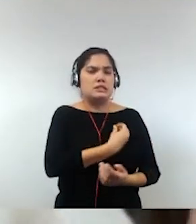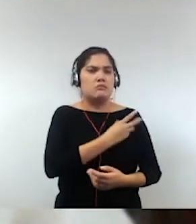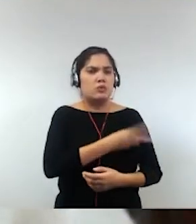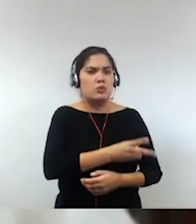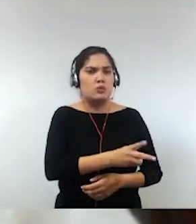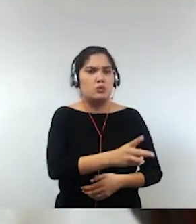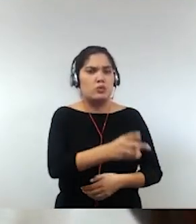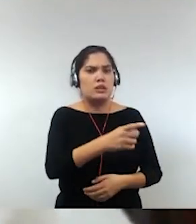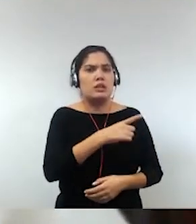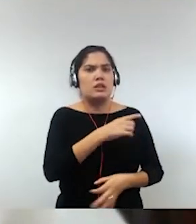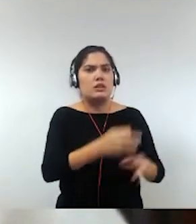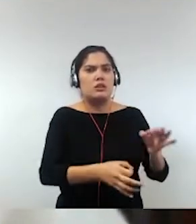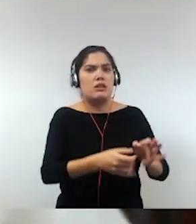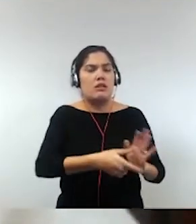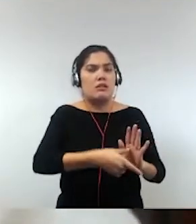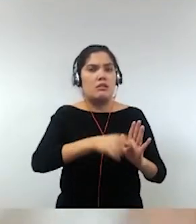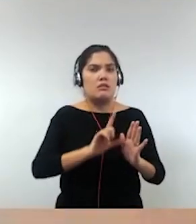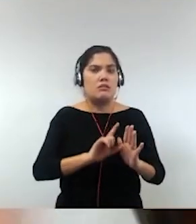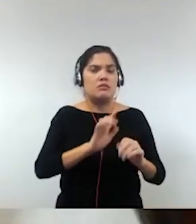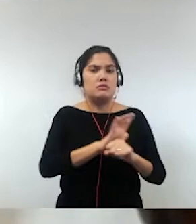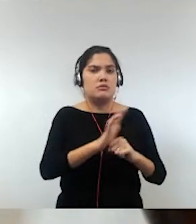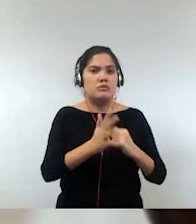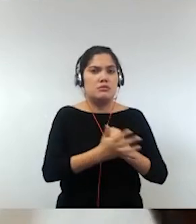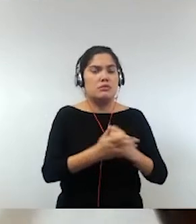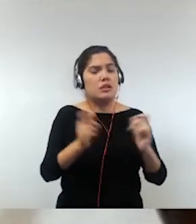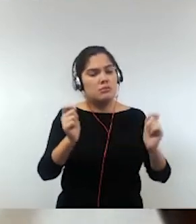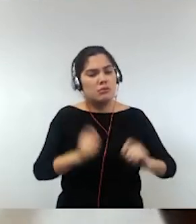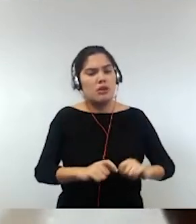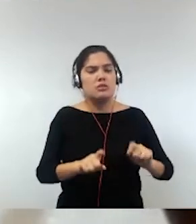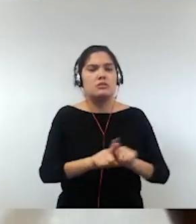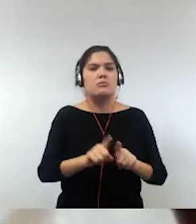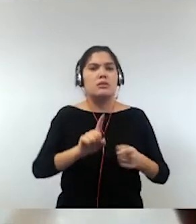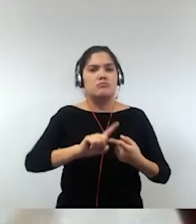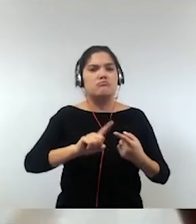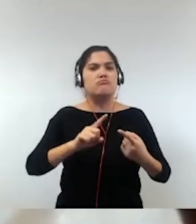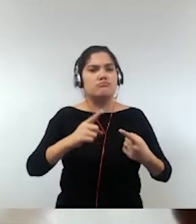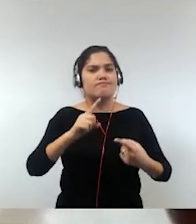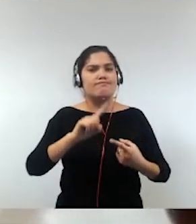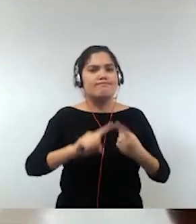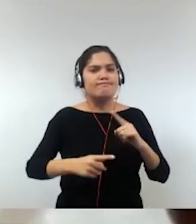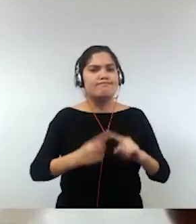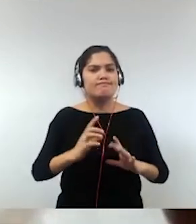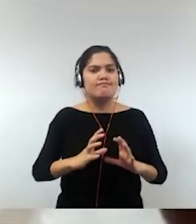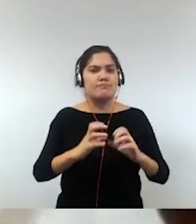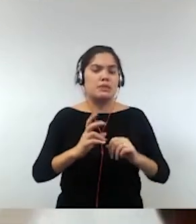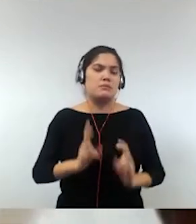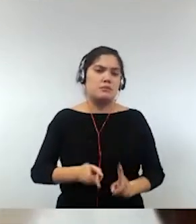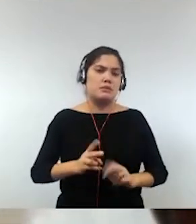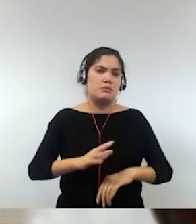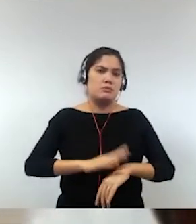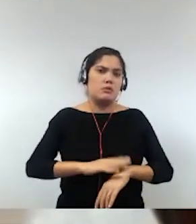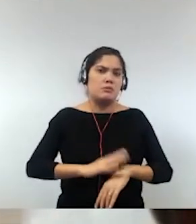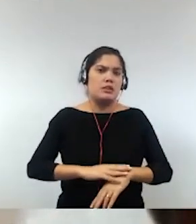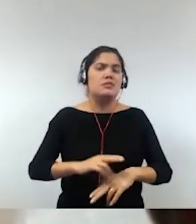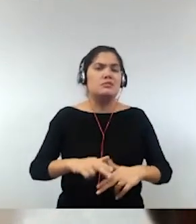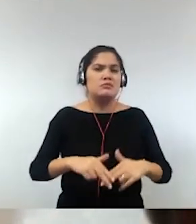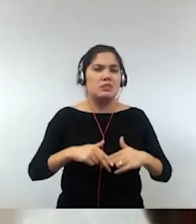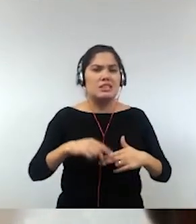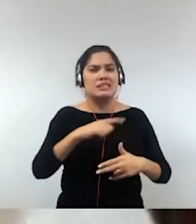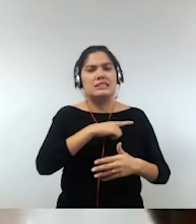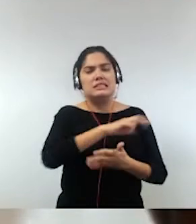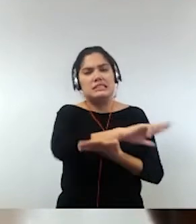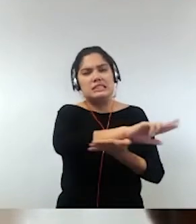ajuizado anteriormente à pandemia, e pode esse conflito ter surgido nesse momento, em virtude de